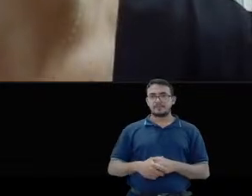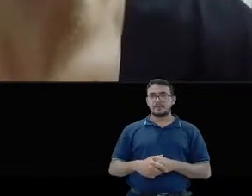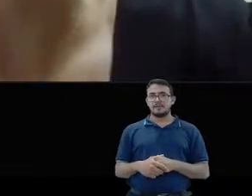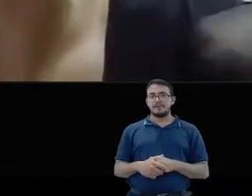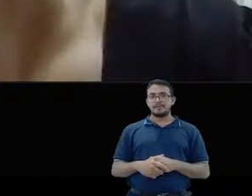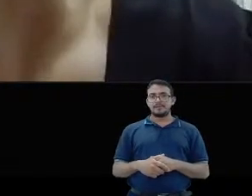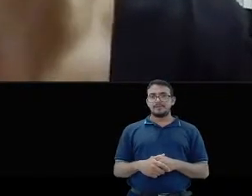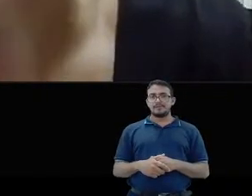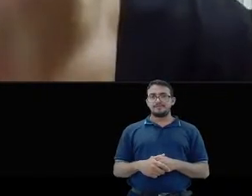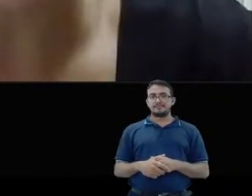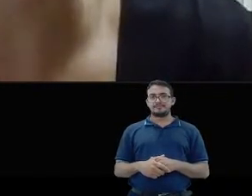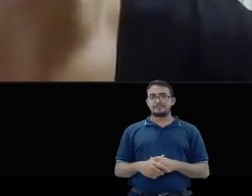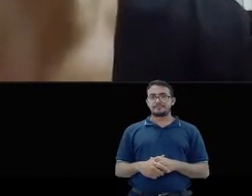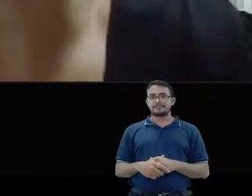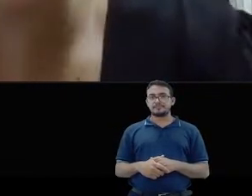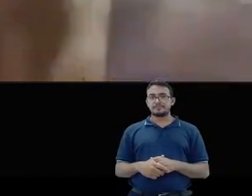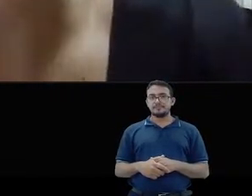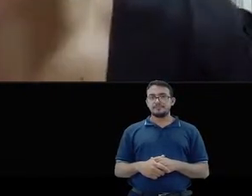sob